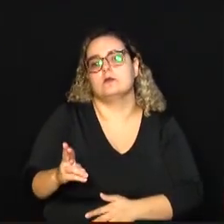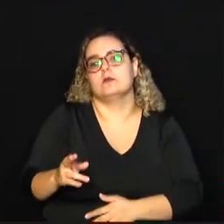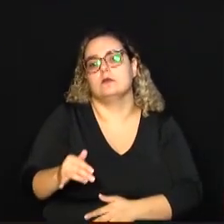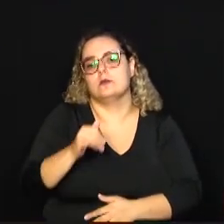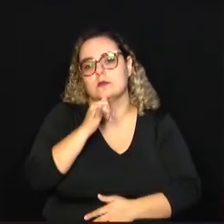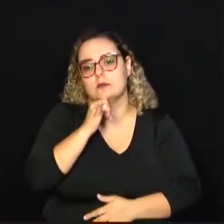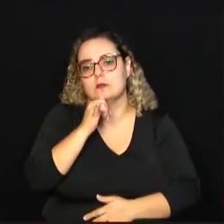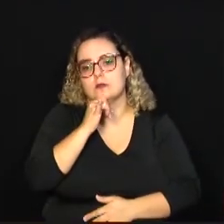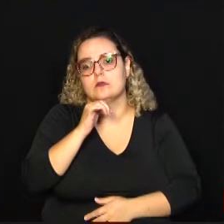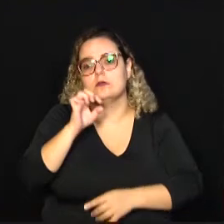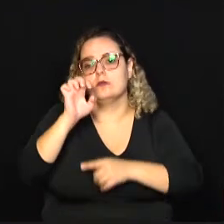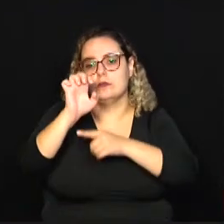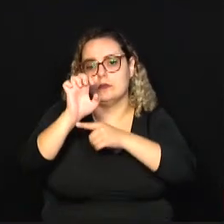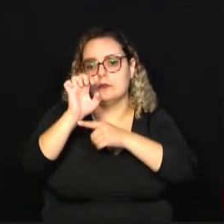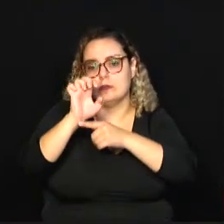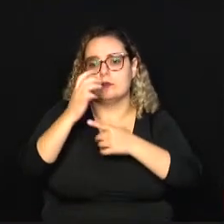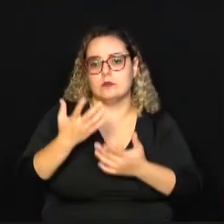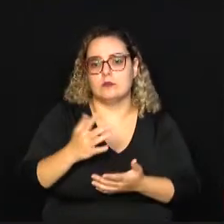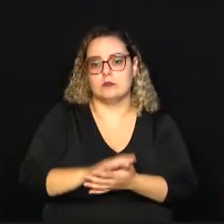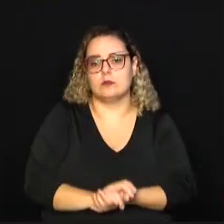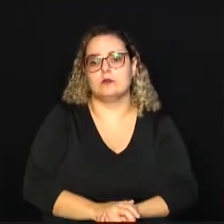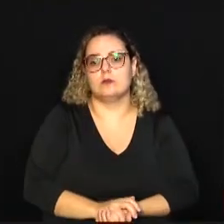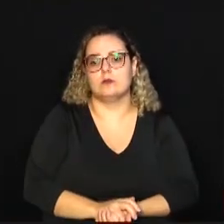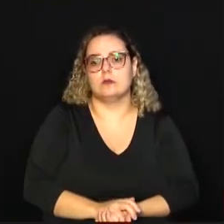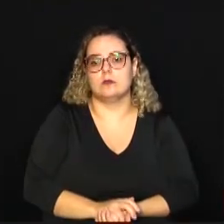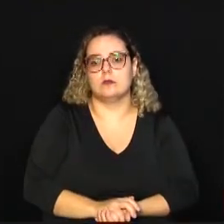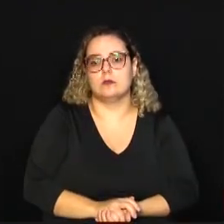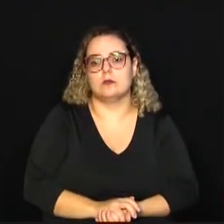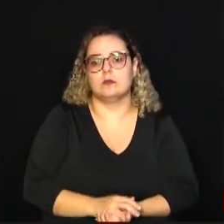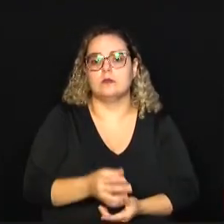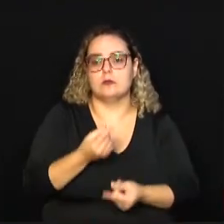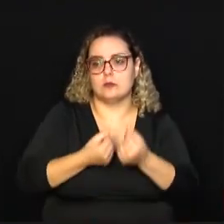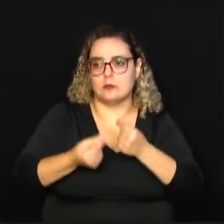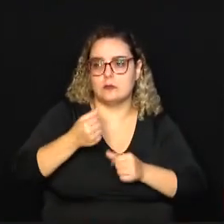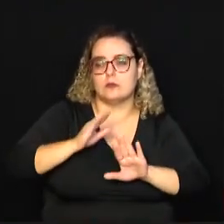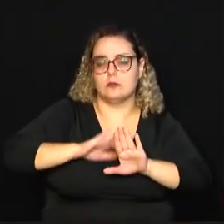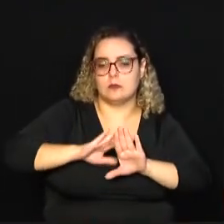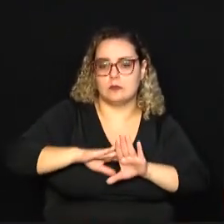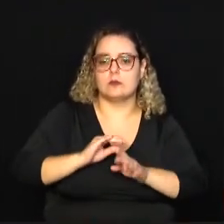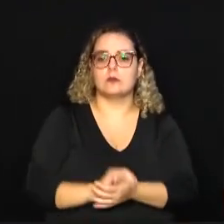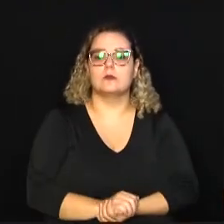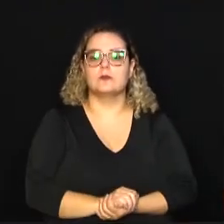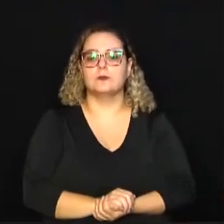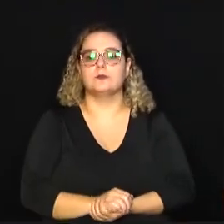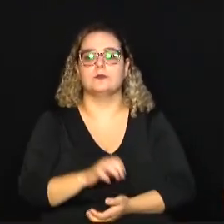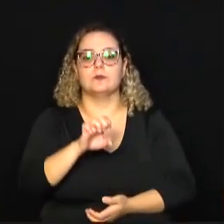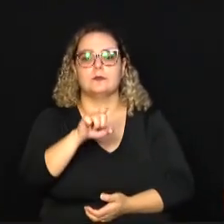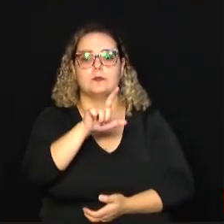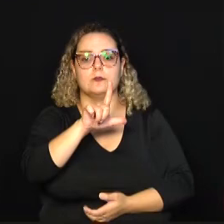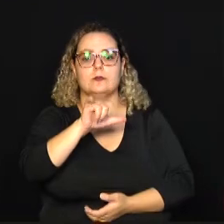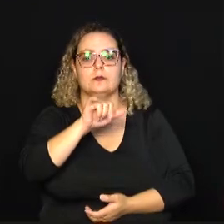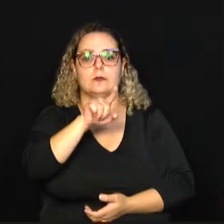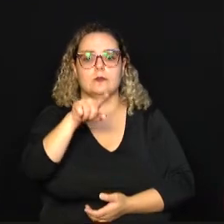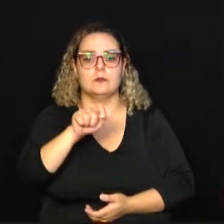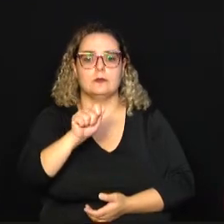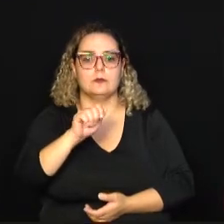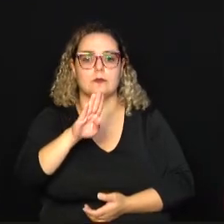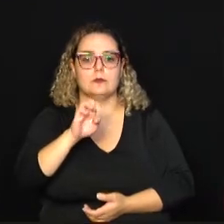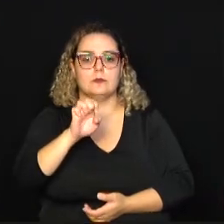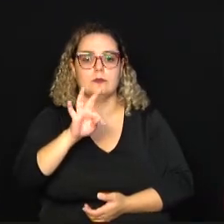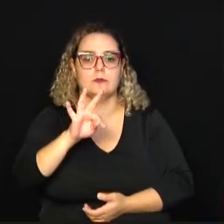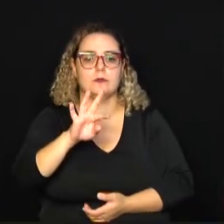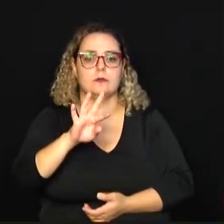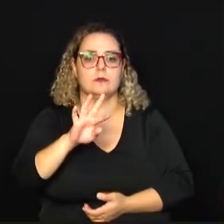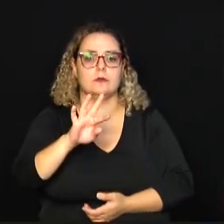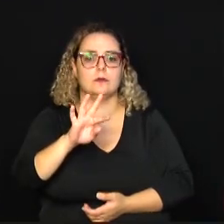eu achei bastante interessante, das medidas econômicas também. A Elizabeth fala o seguinte: bom